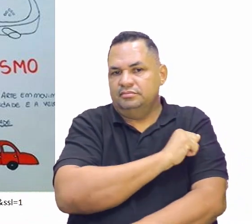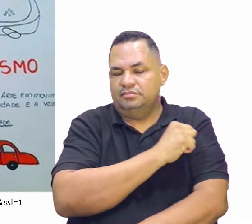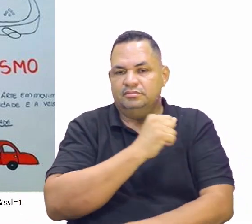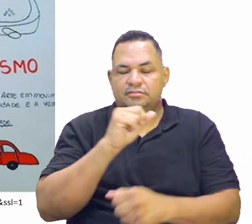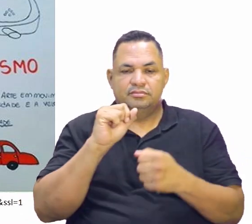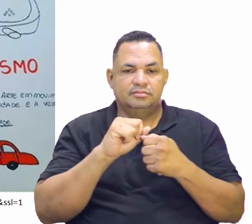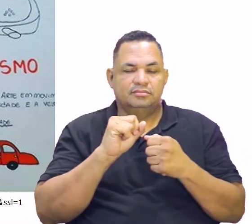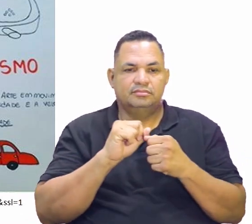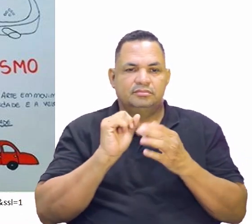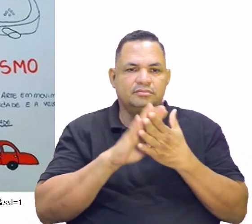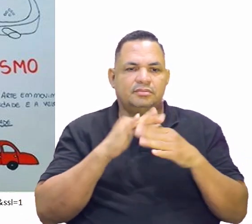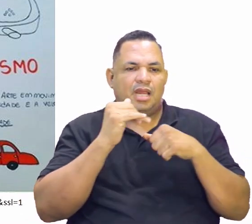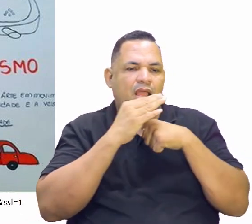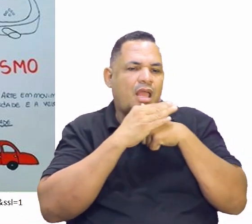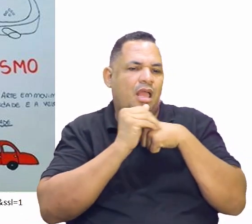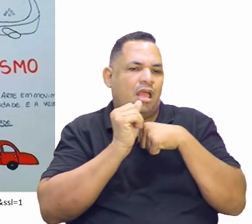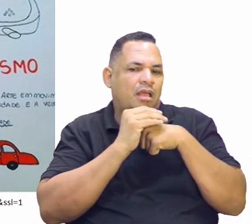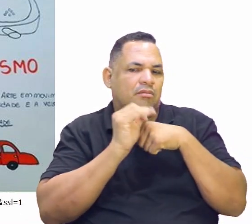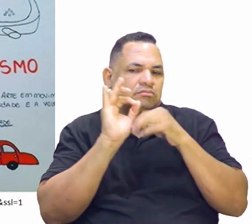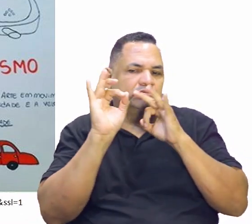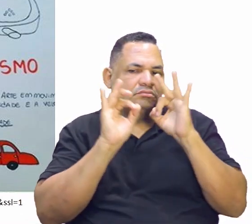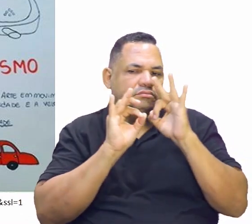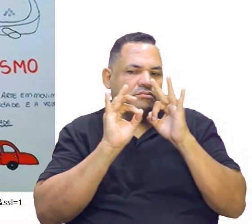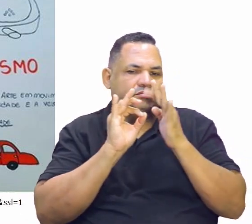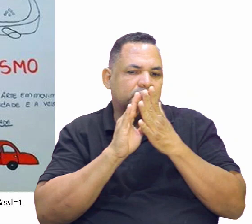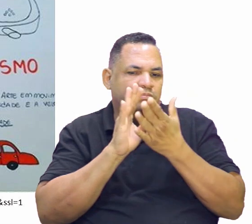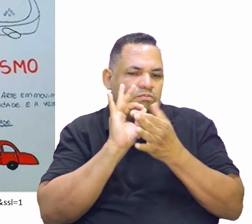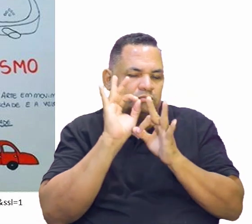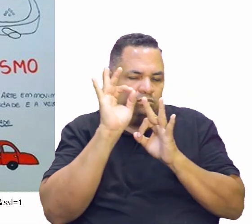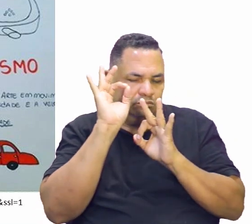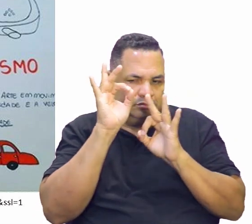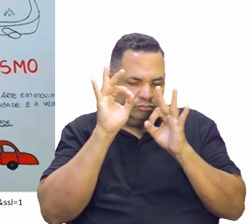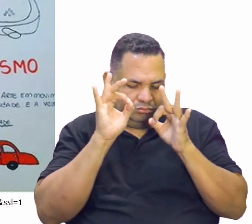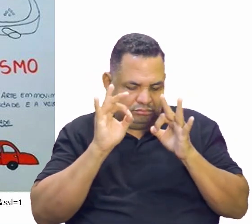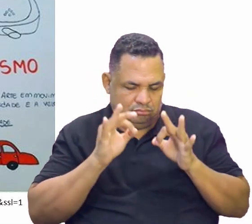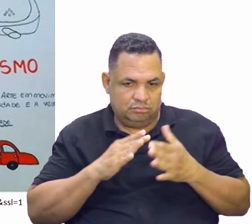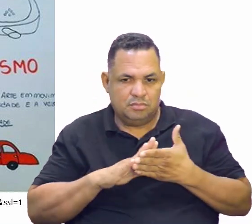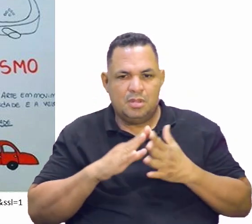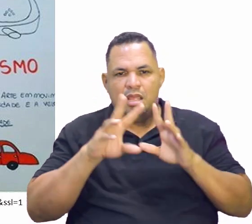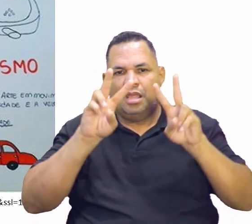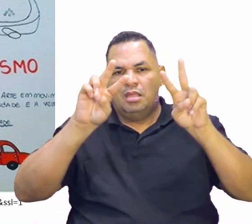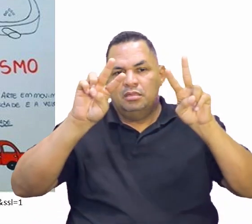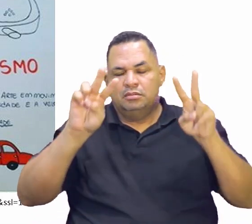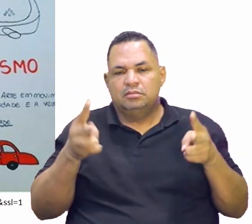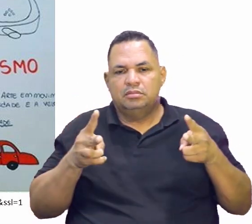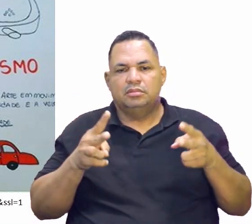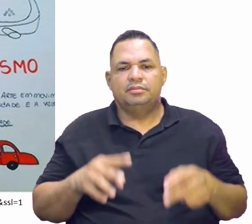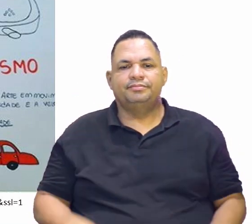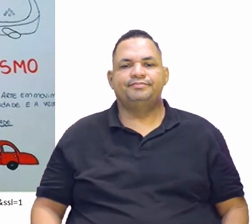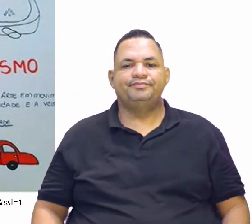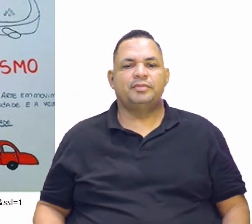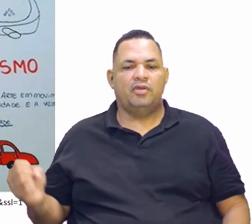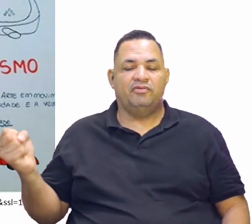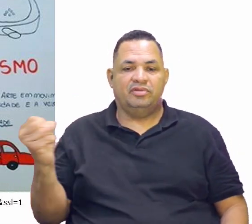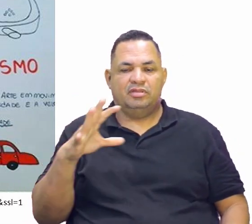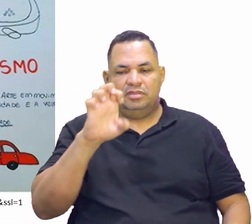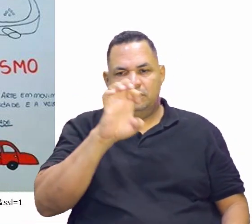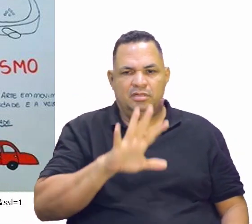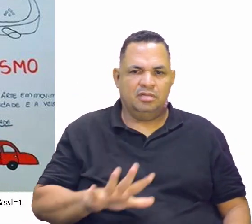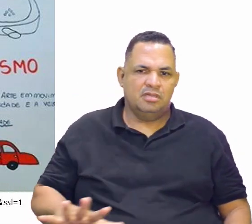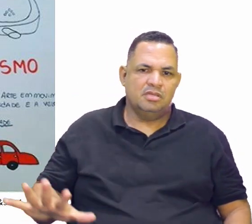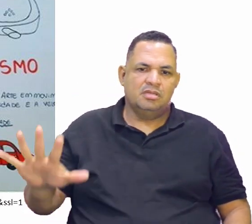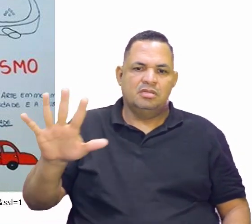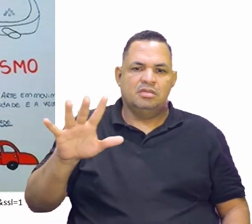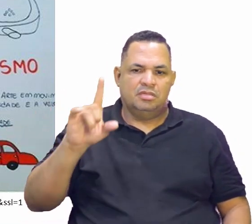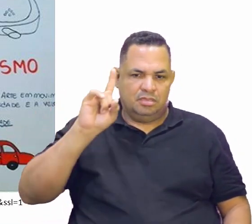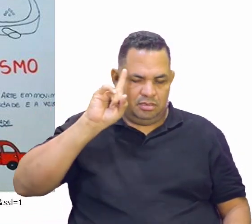ele fez muito capricho. Olha, Alessandra, bem no centro, ó, olha o tema. A temática da vanguardas europeias. Aí